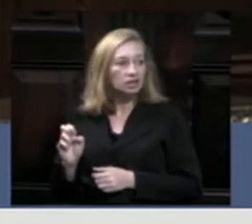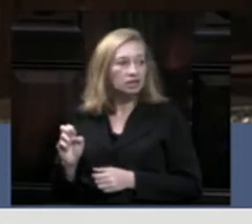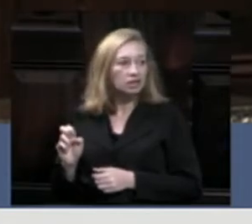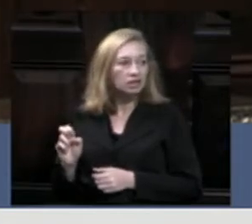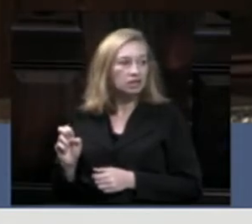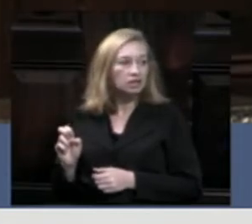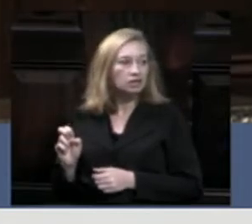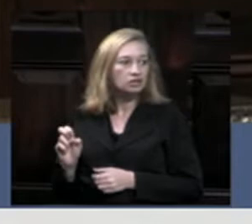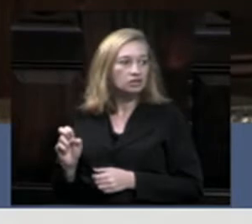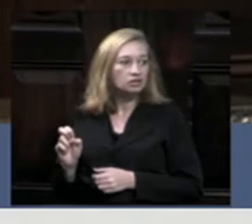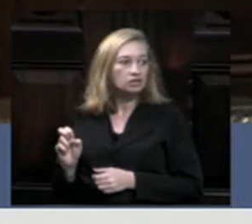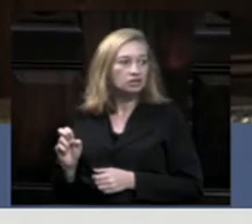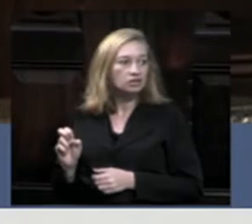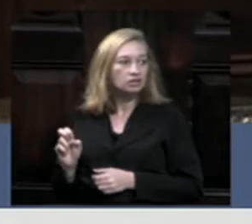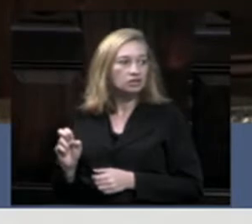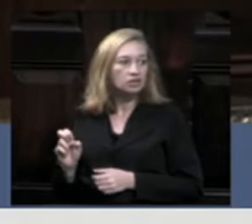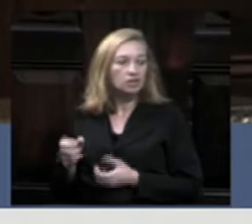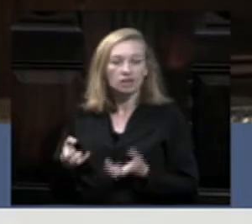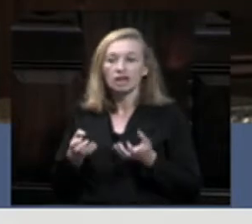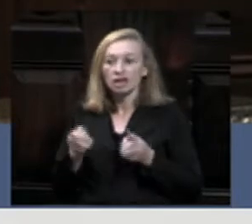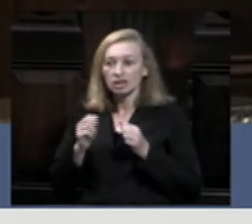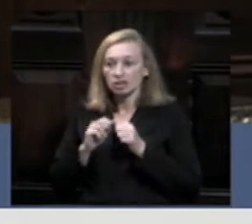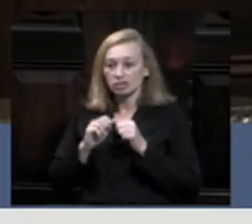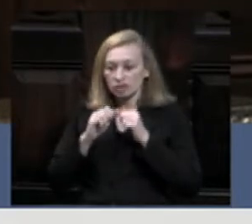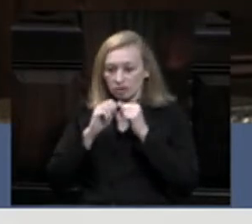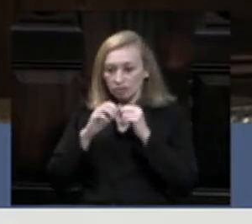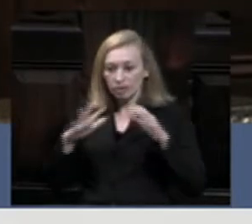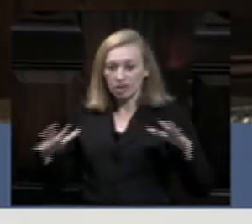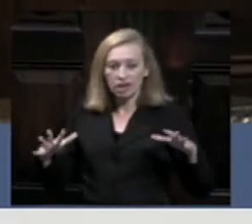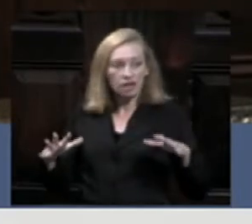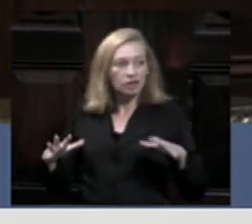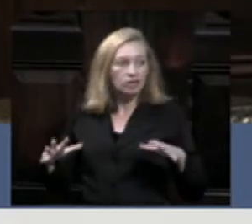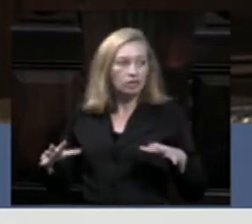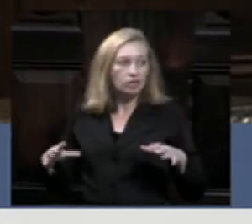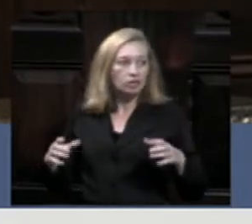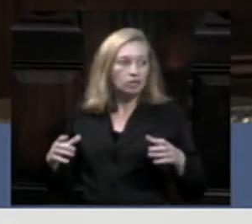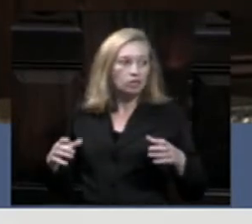reivindicando a ampliação. Uma área